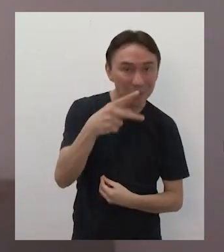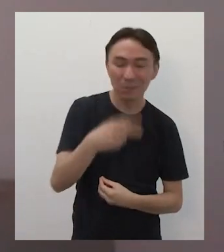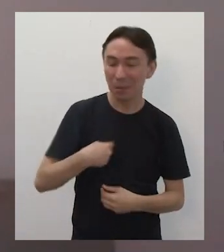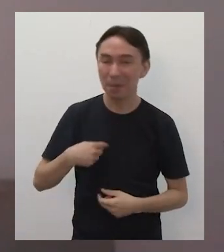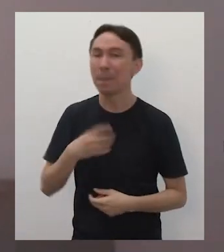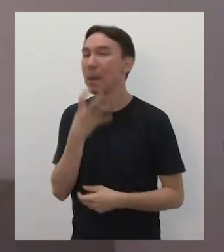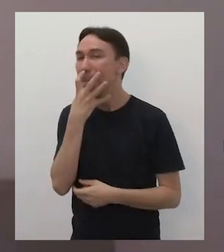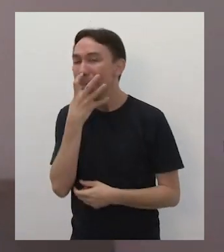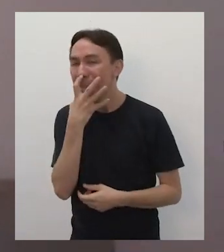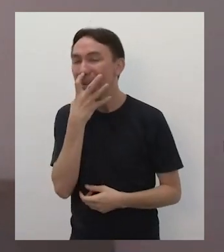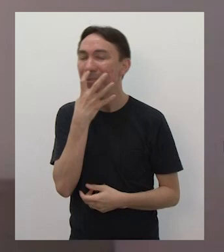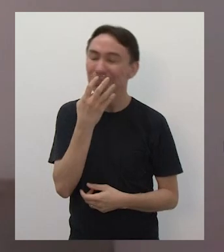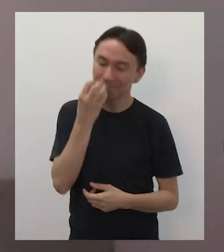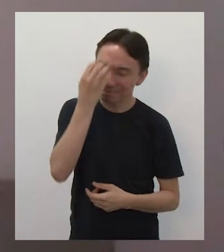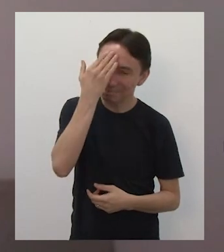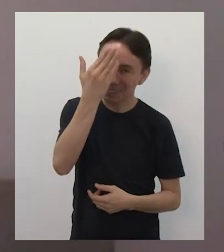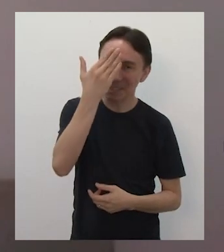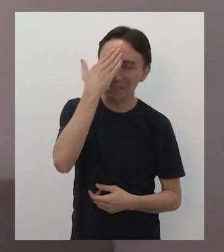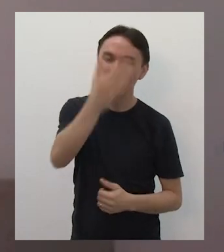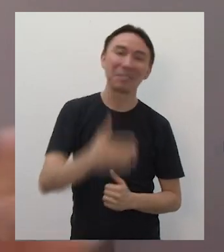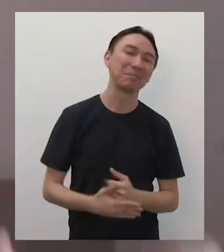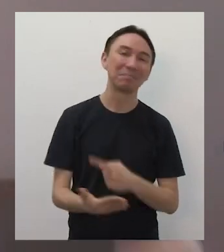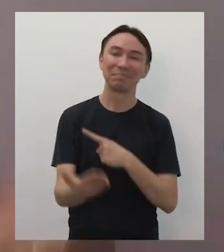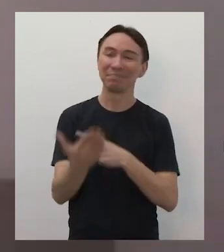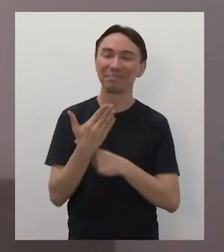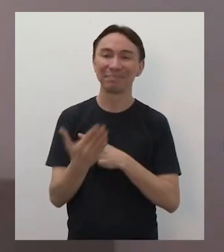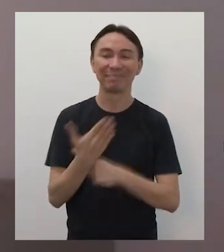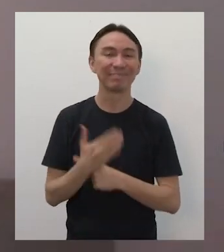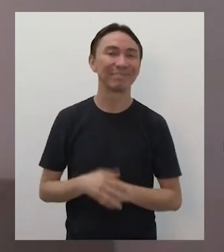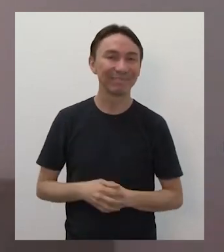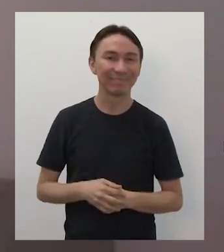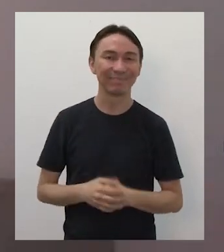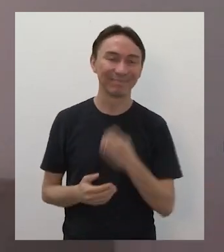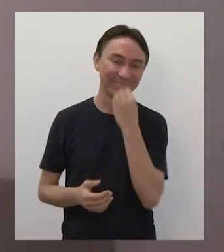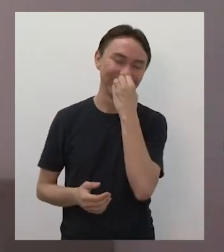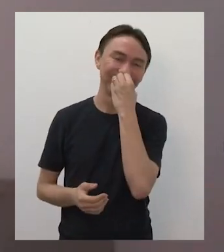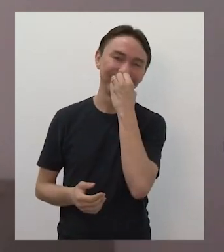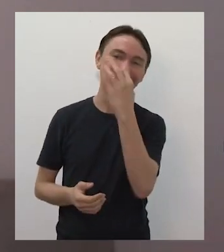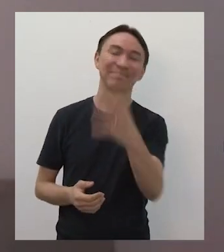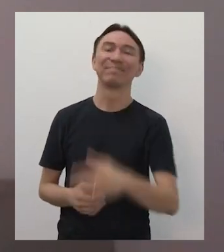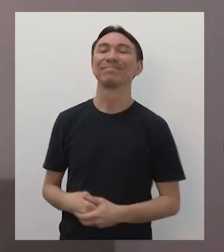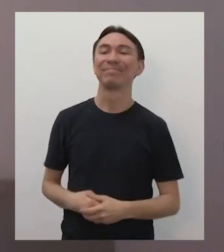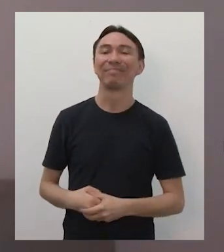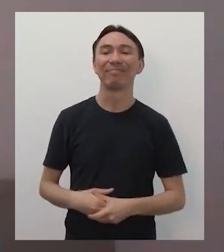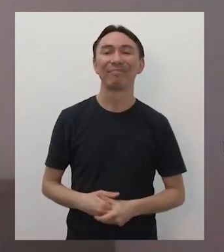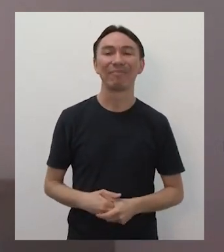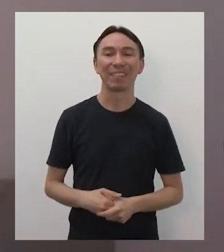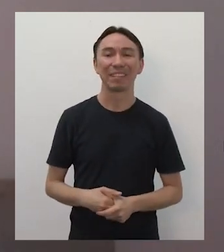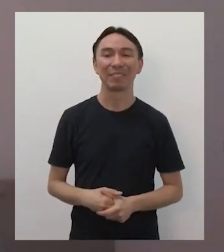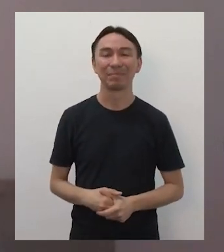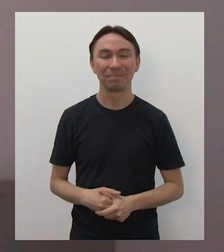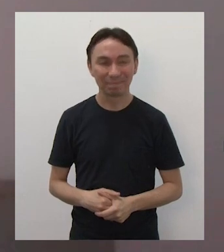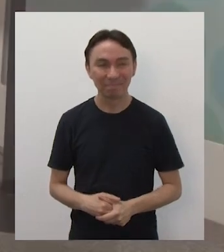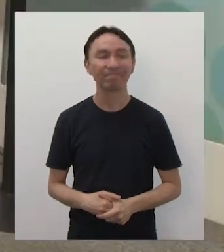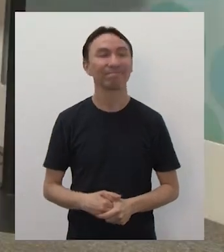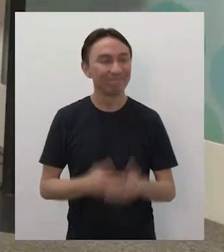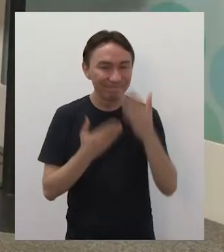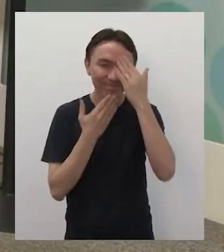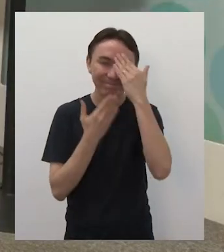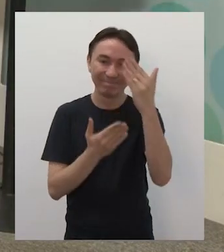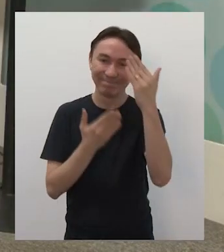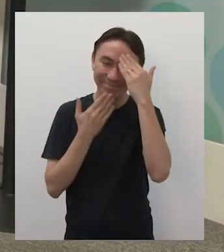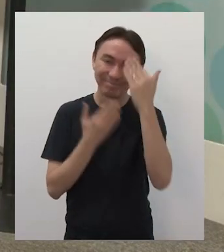Obrigada pelas contribuições. Eu devolvo a palavra, então, para a Tânia. Ai, obrigada, Malu. De fato, a